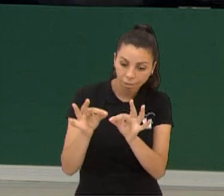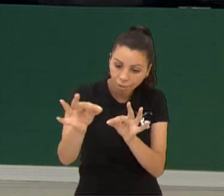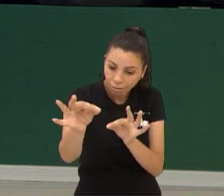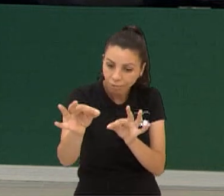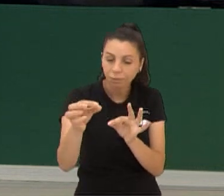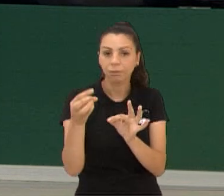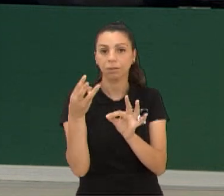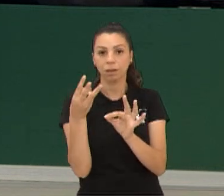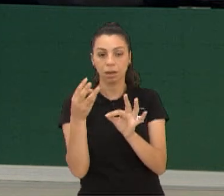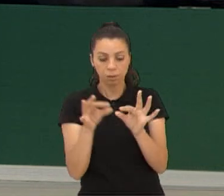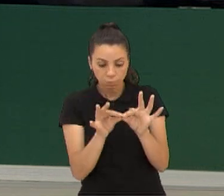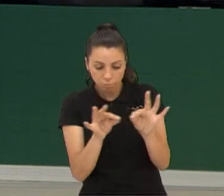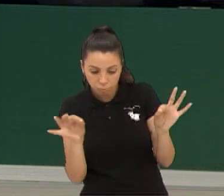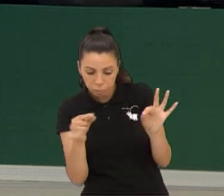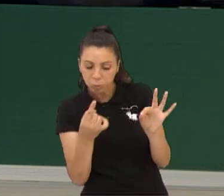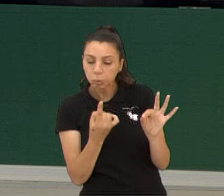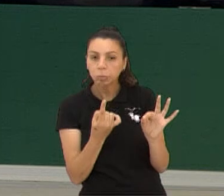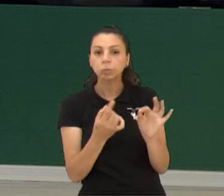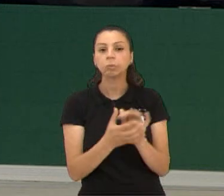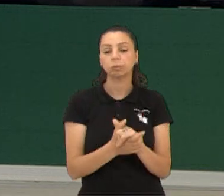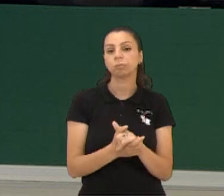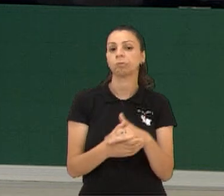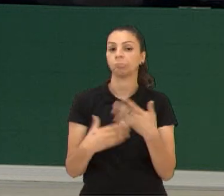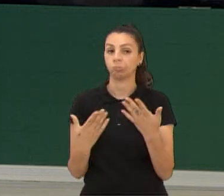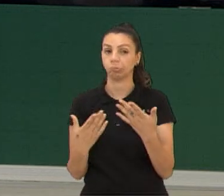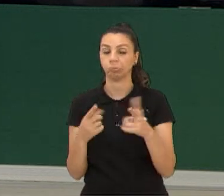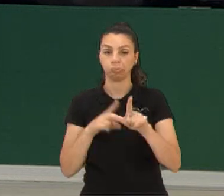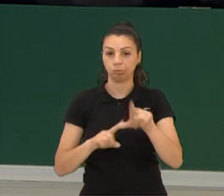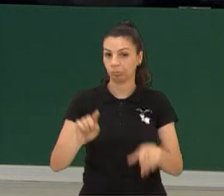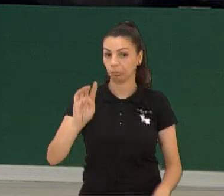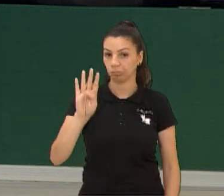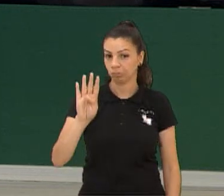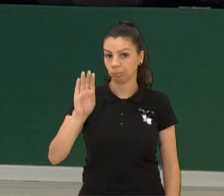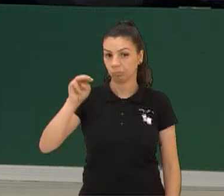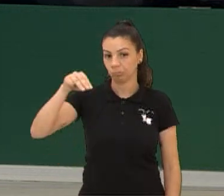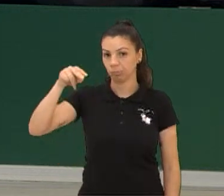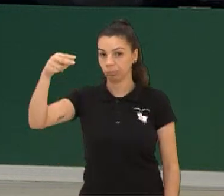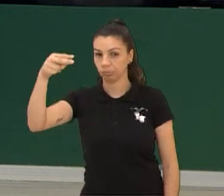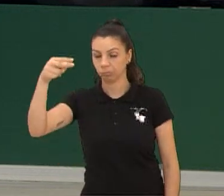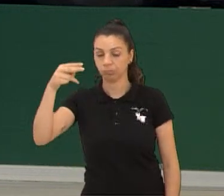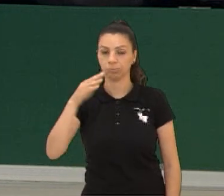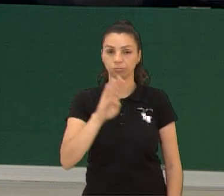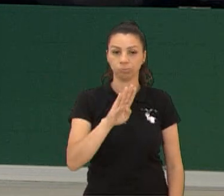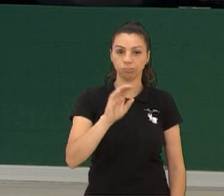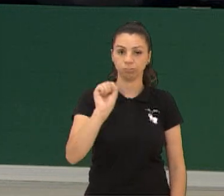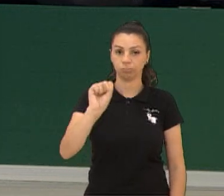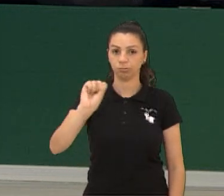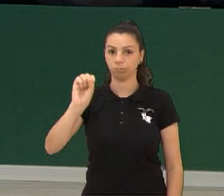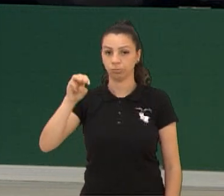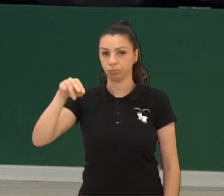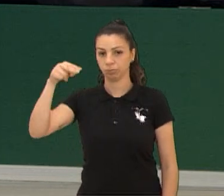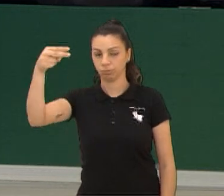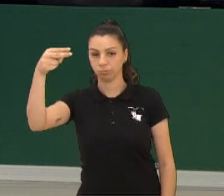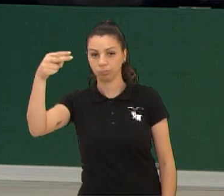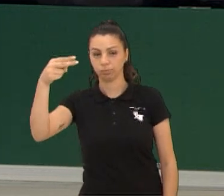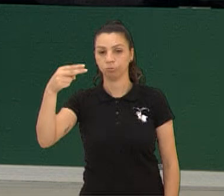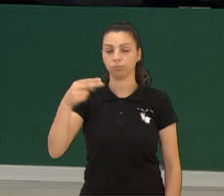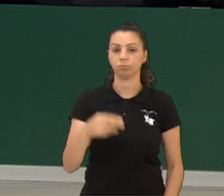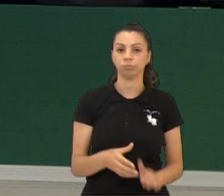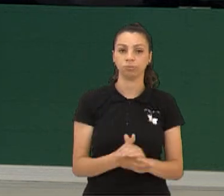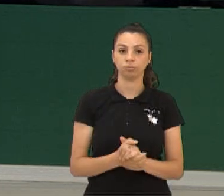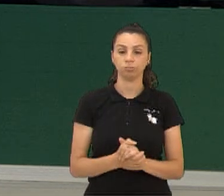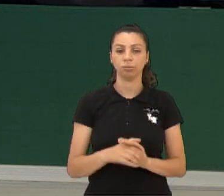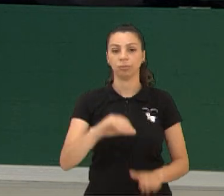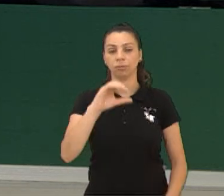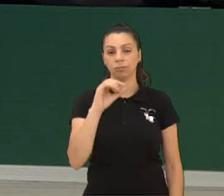A área vai ser, letra A, 4 metros quadrados. Letra B, 8 metros quadrados. Letra C,